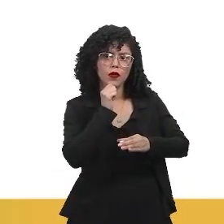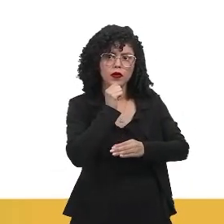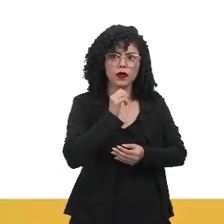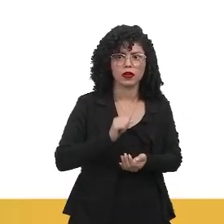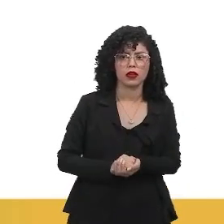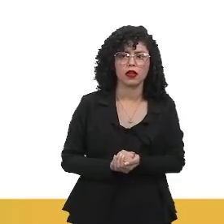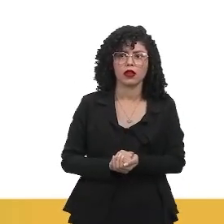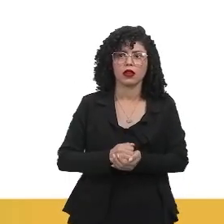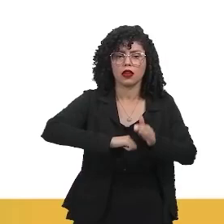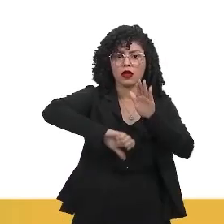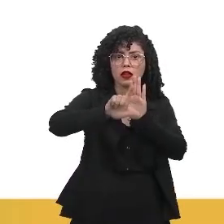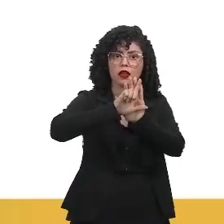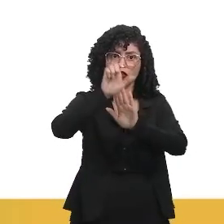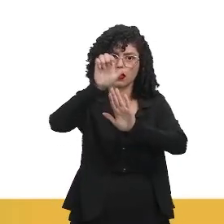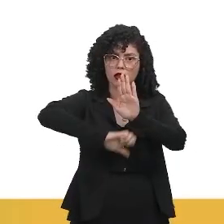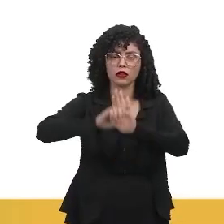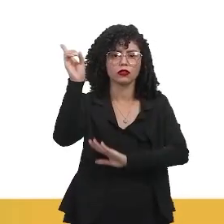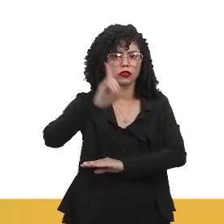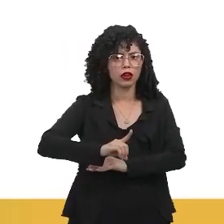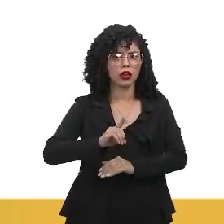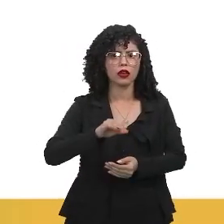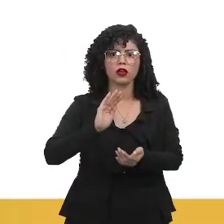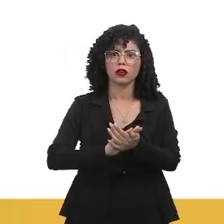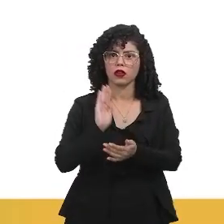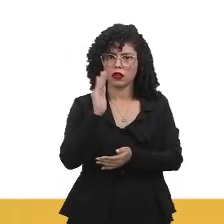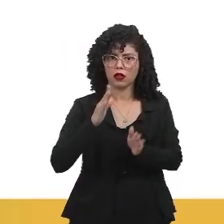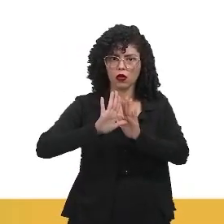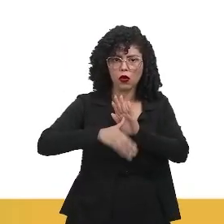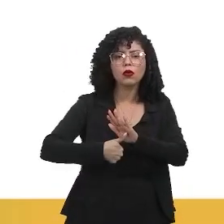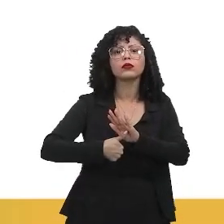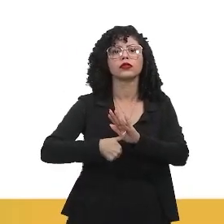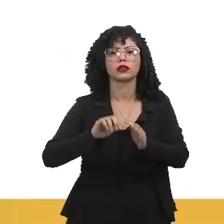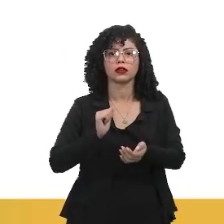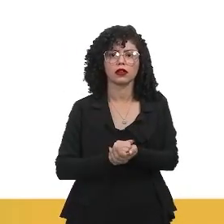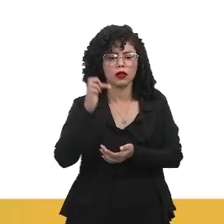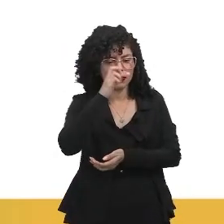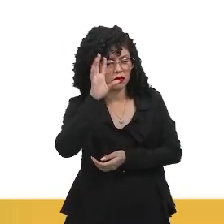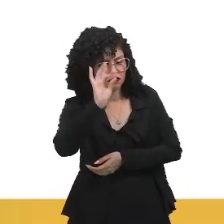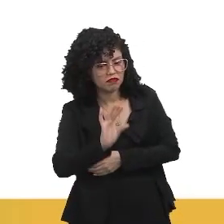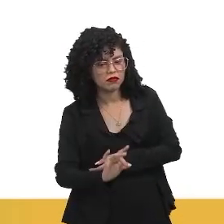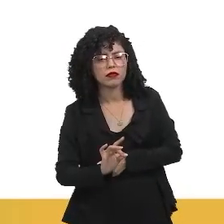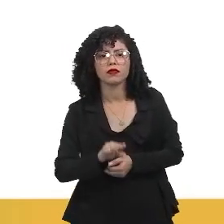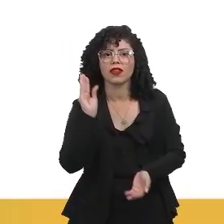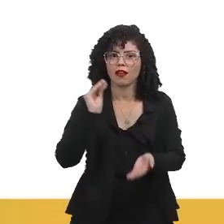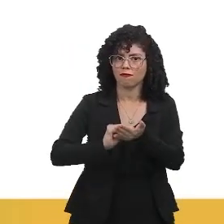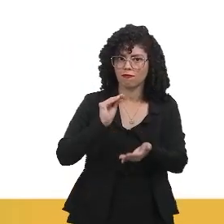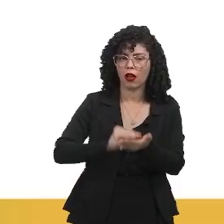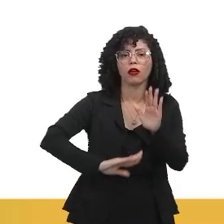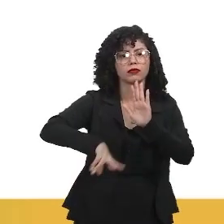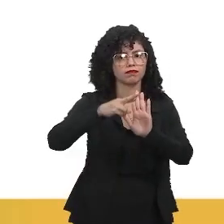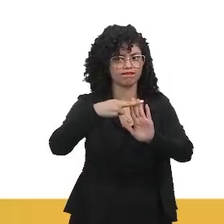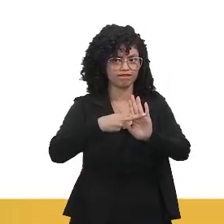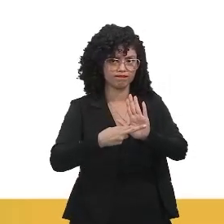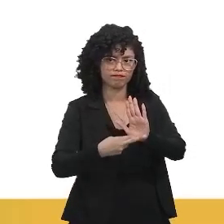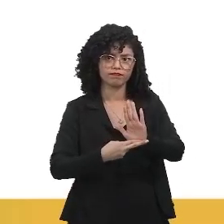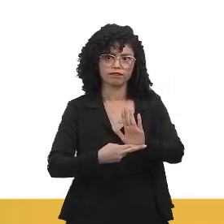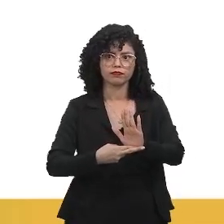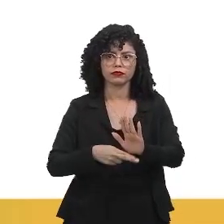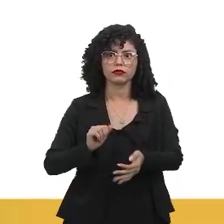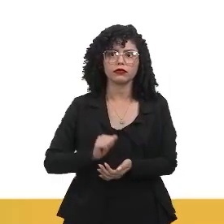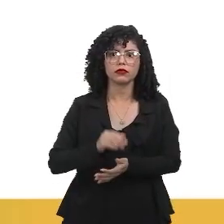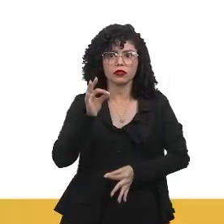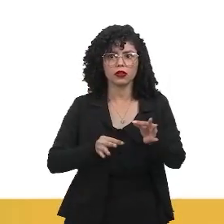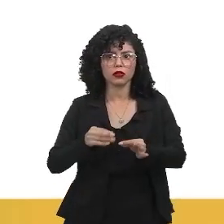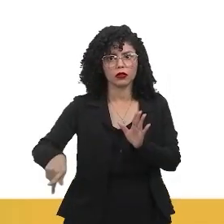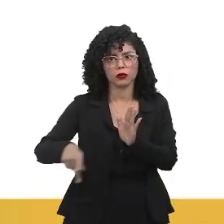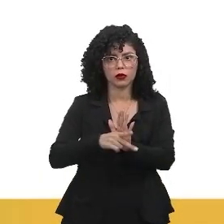as ilegalidades dos direitos, fraudes, evasões fiscais, operações comerciais irregulares, jurisdições especiais